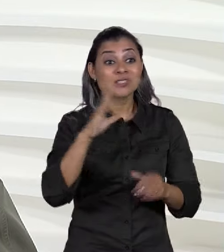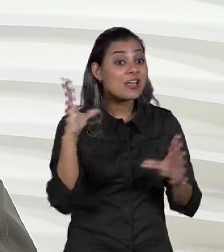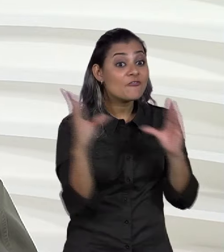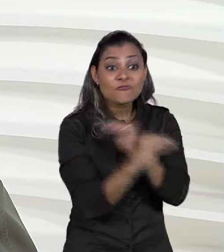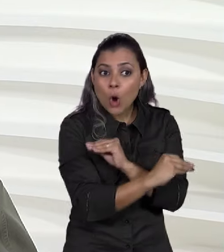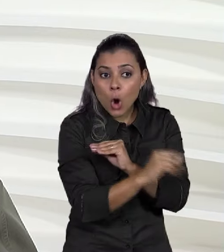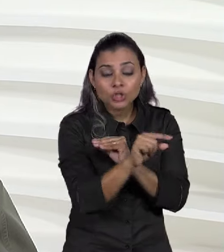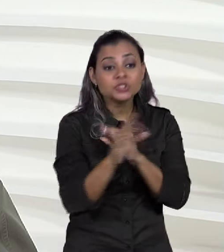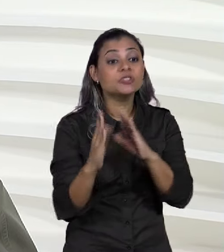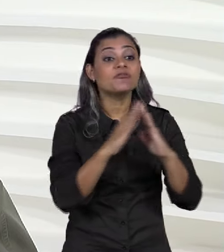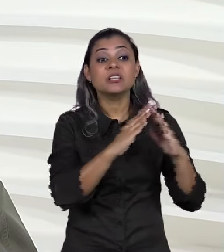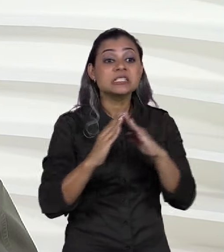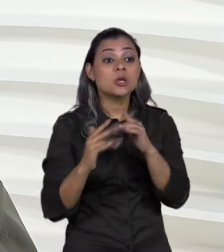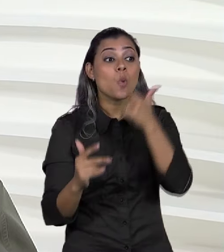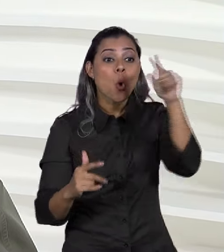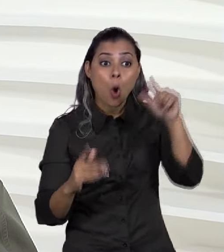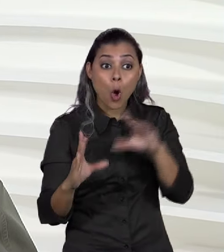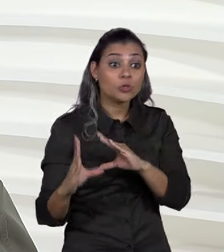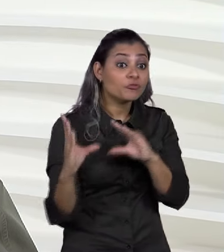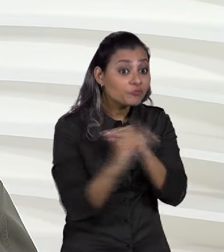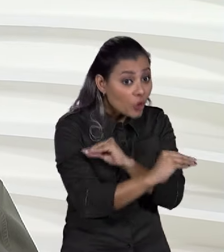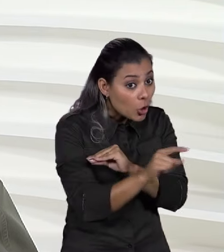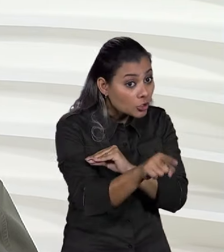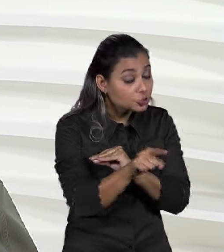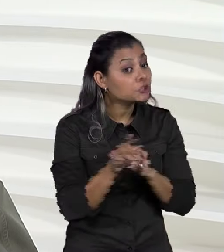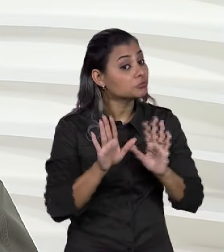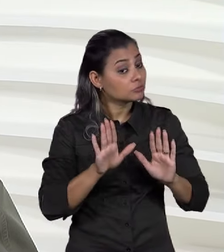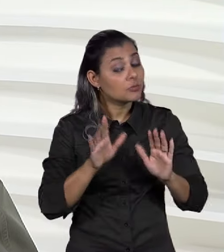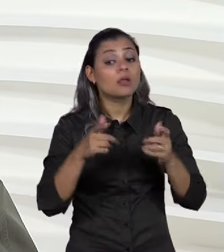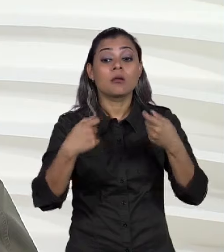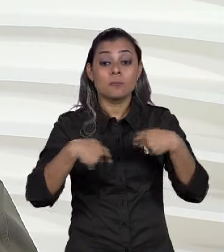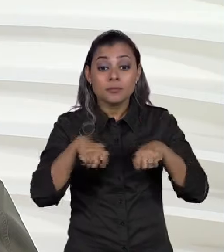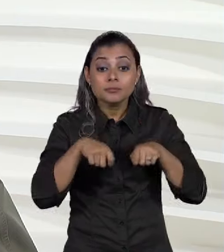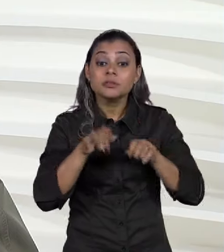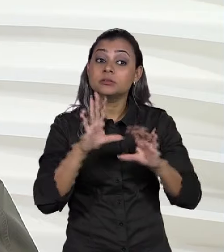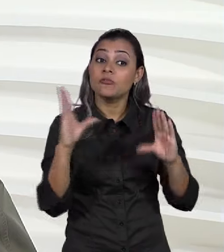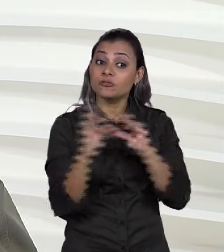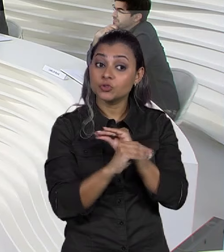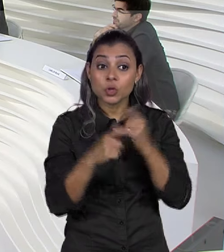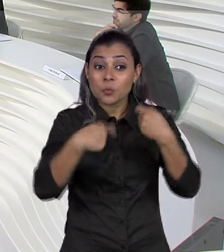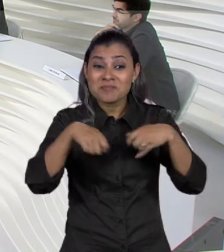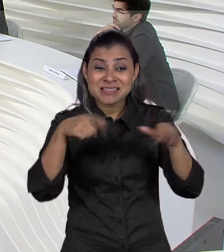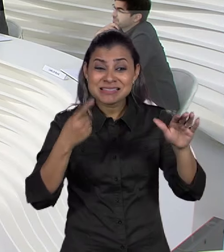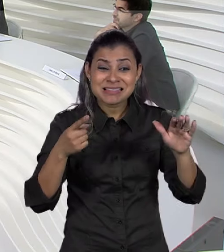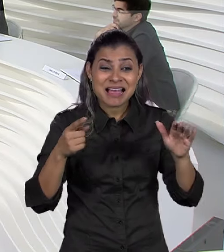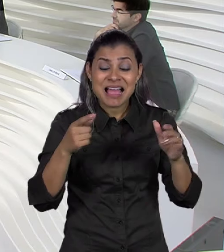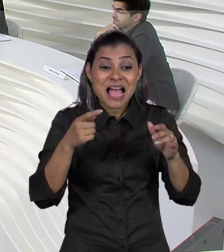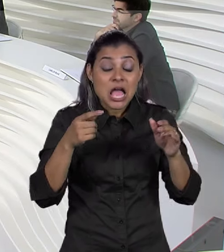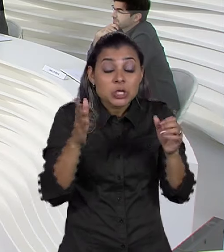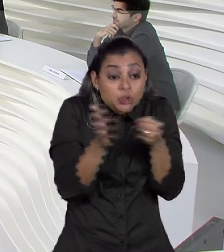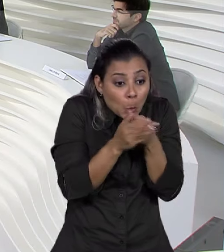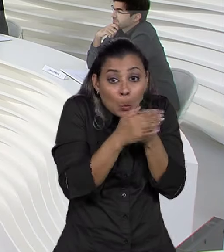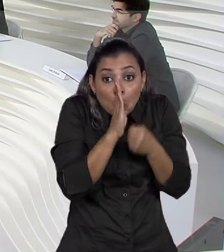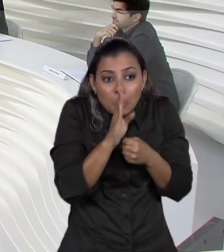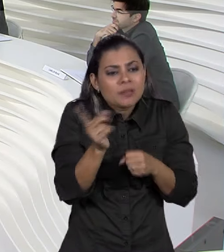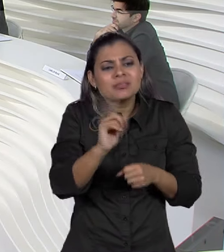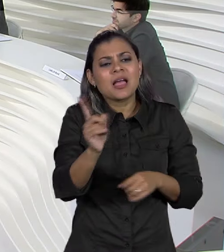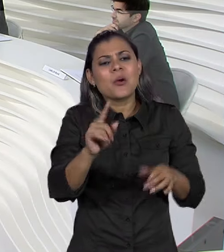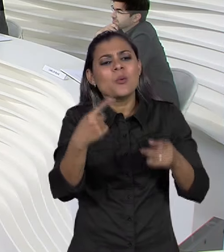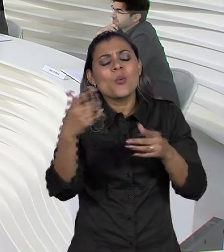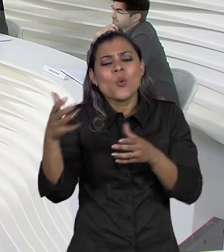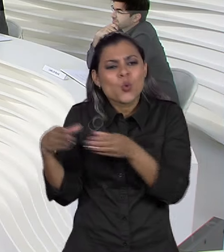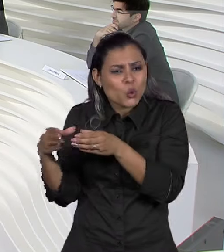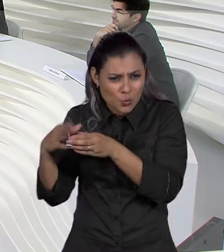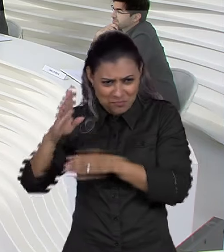para o vizinho, que eles não vão te achar. Não precisa se esconder muito, não, porque ninguém está afim de prender vocês,